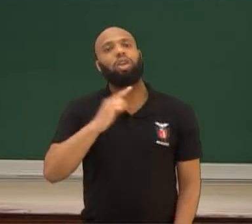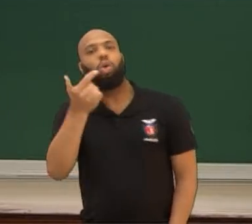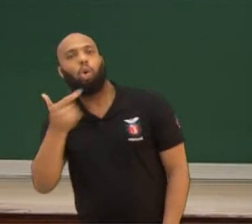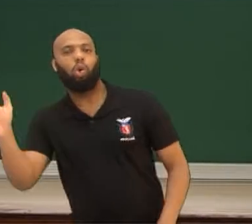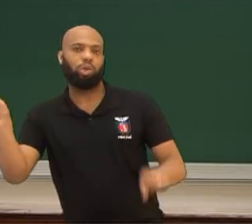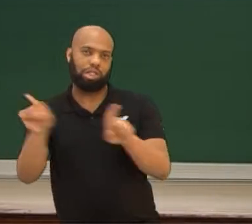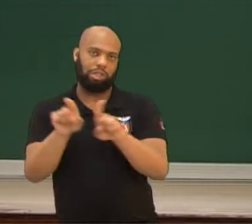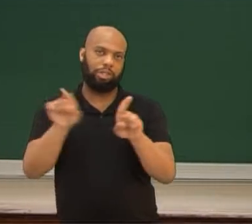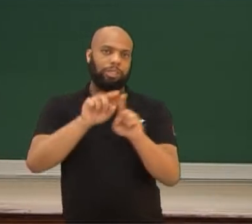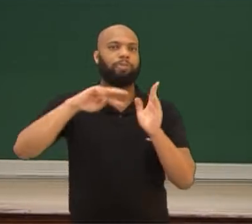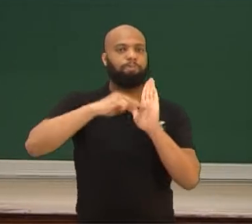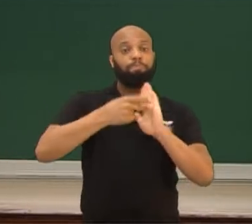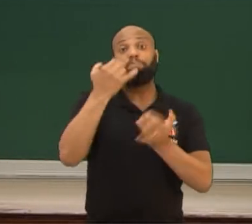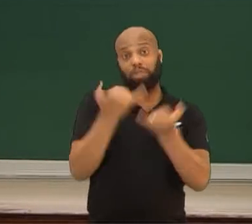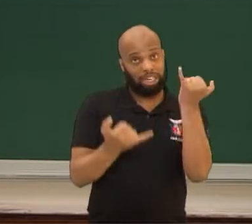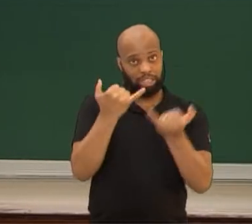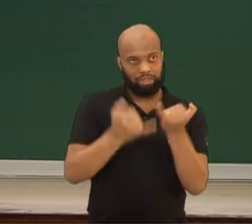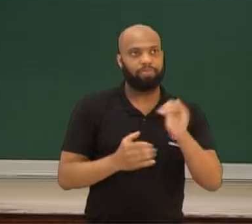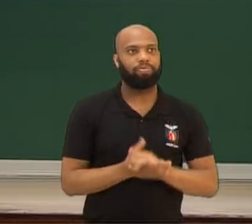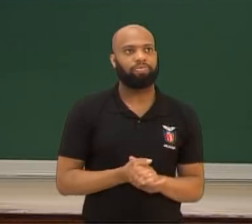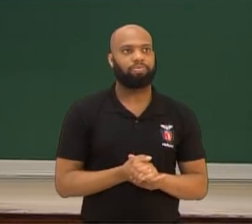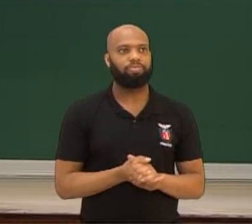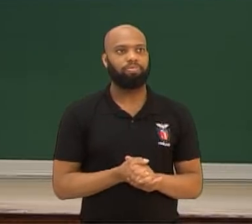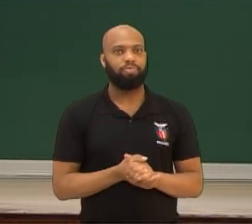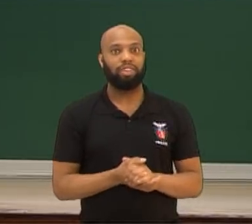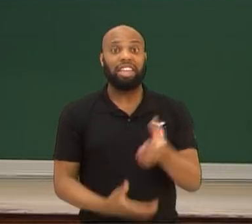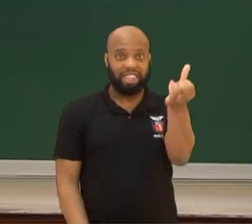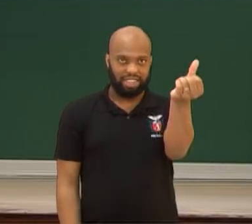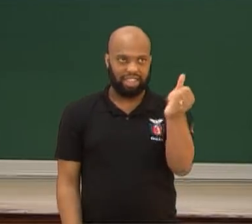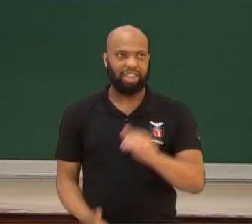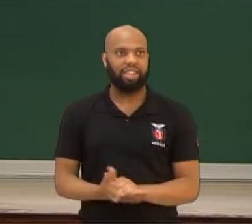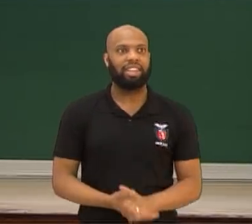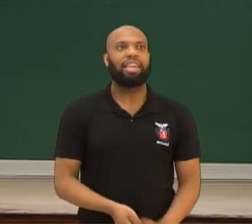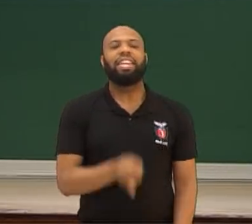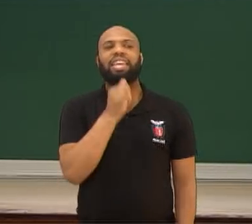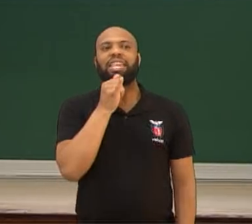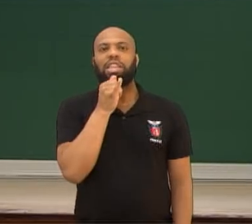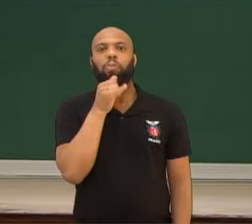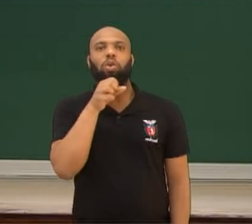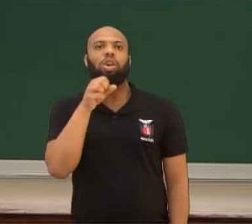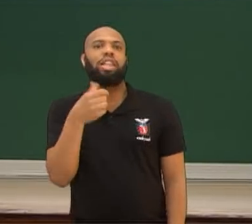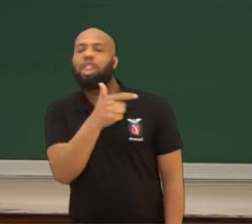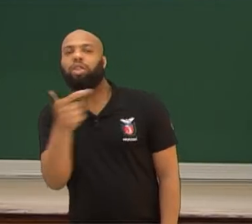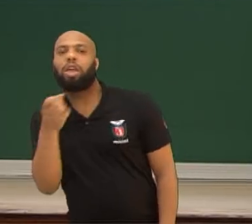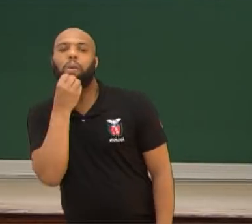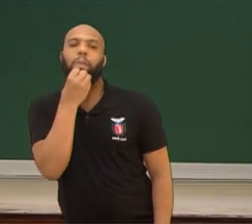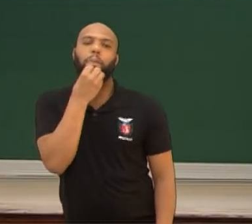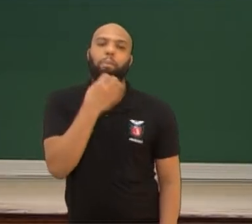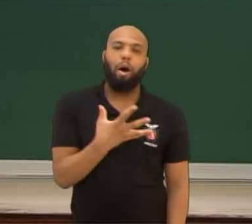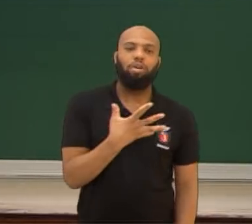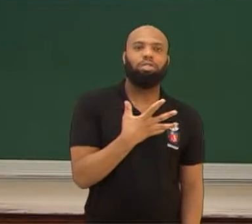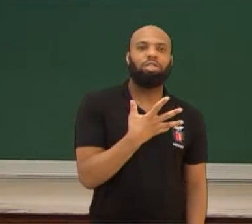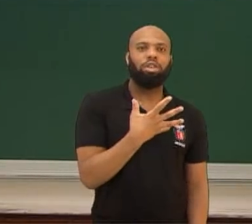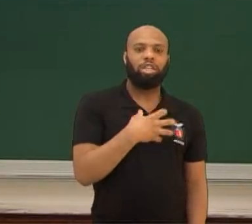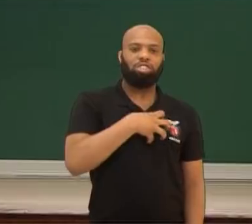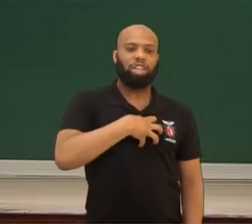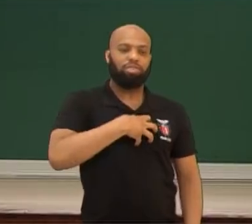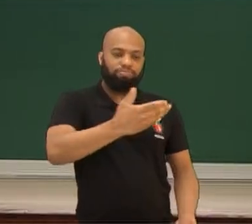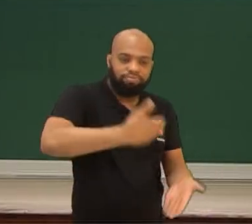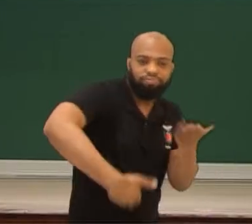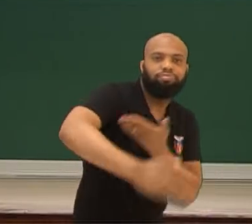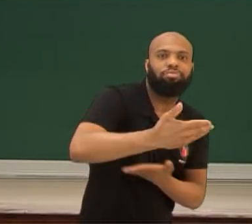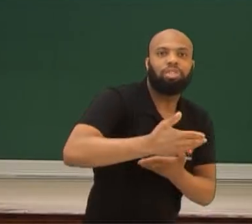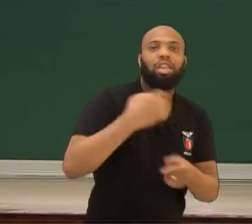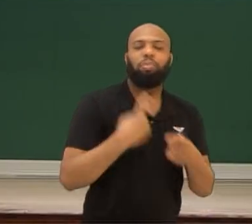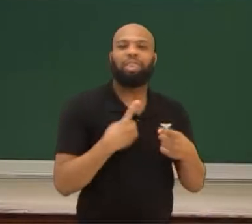tenham elaborado algo nesse sentido. Insensatas, sem noção, sem bom senso, né? O que não quer dizer, pessoal, que o que está